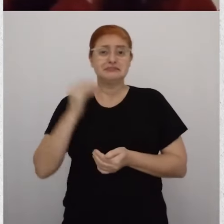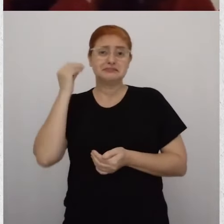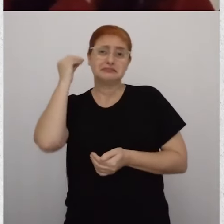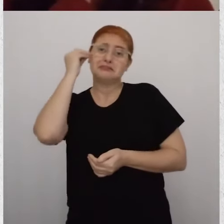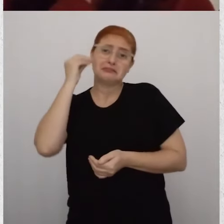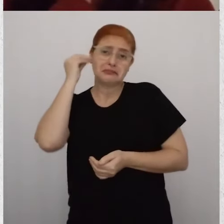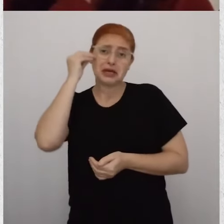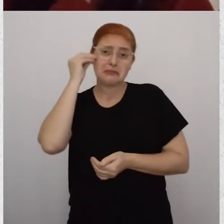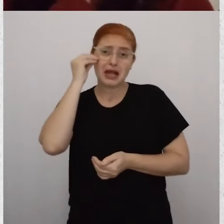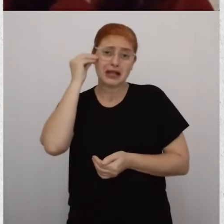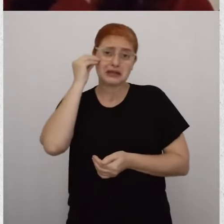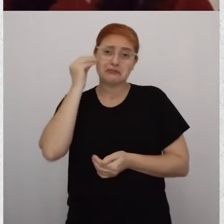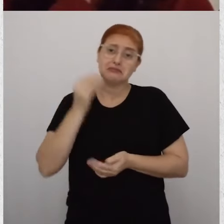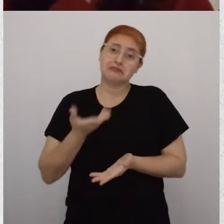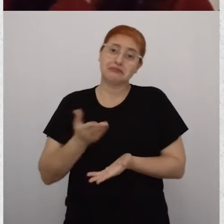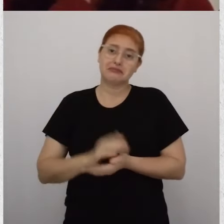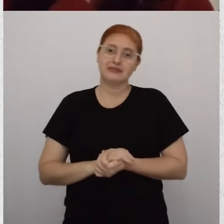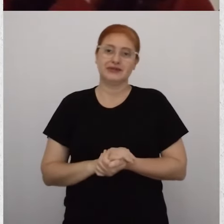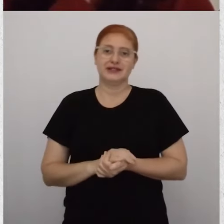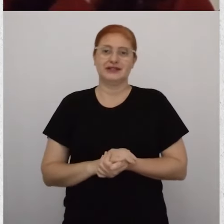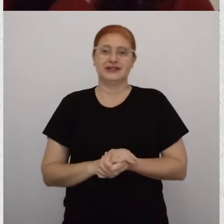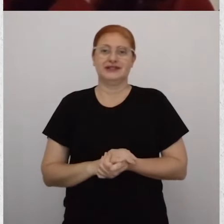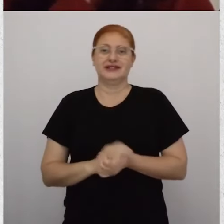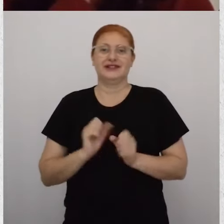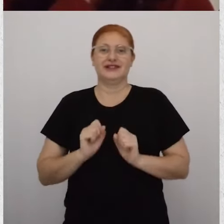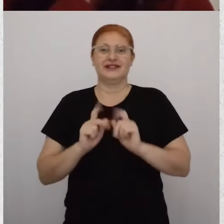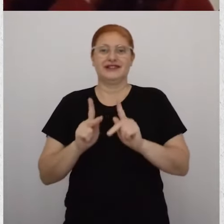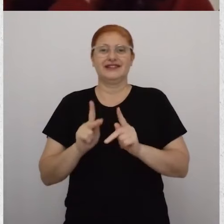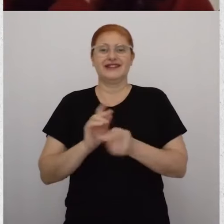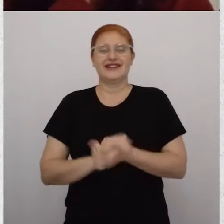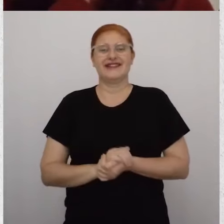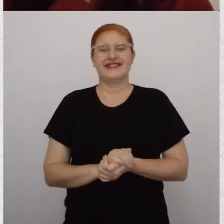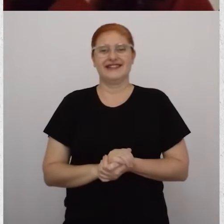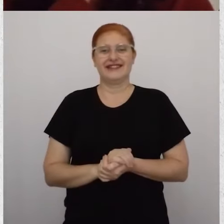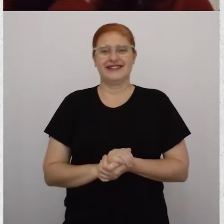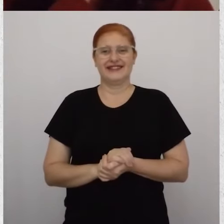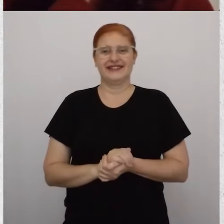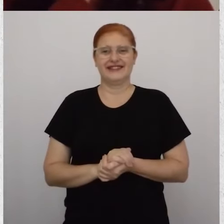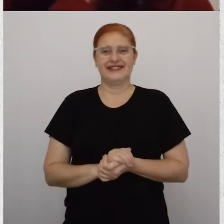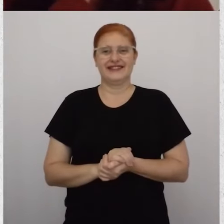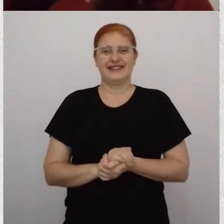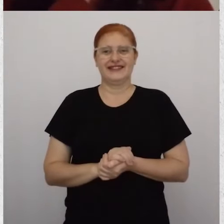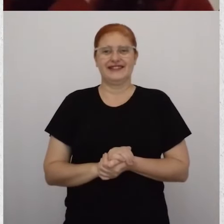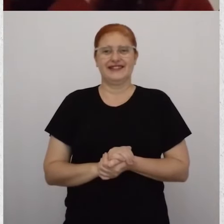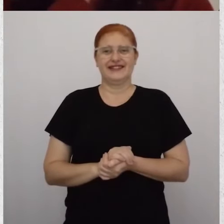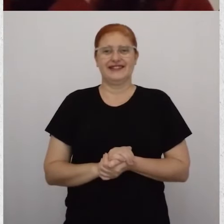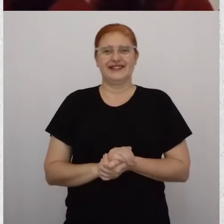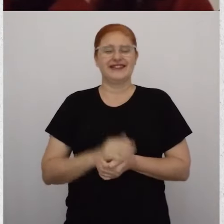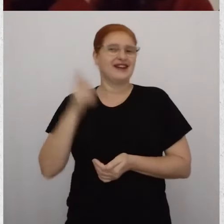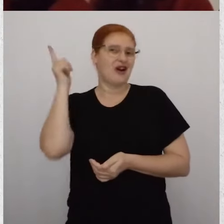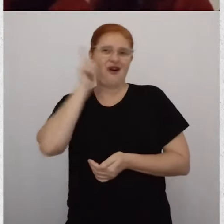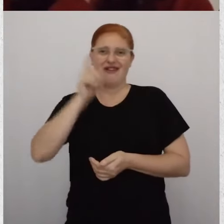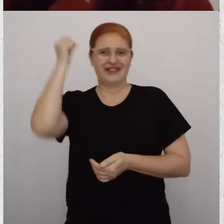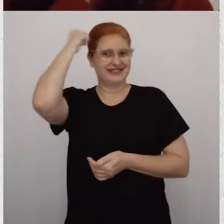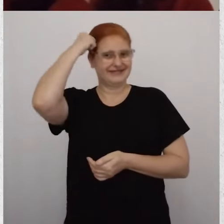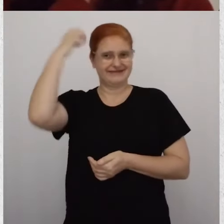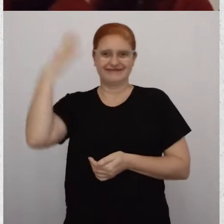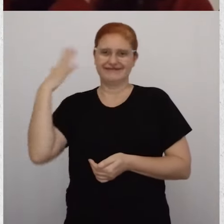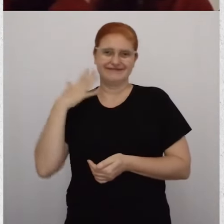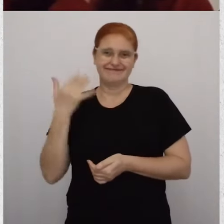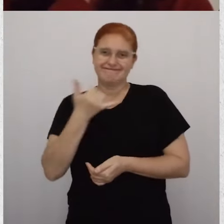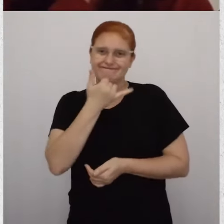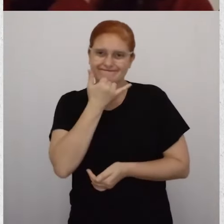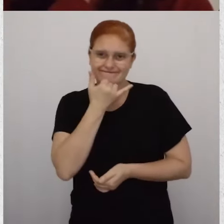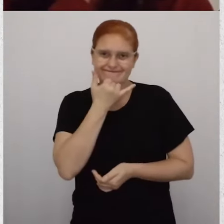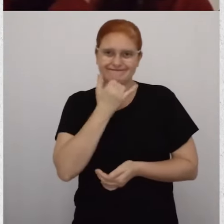Experimenta, talvez. Fiz, né? Acabei de fazer. Não. Não rolou, Simone. Foi